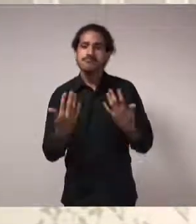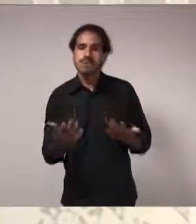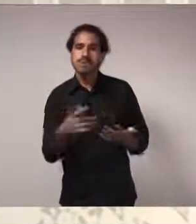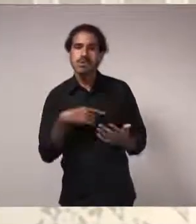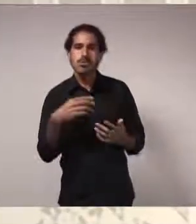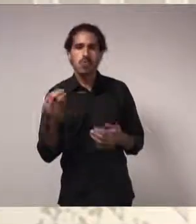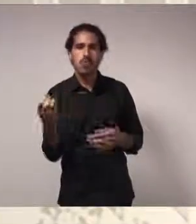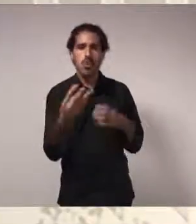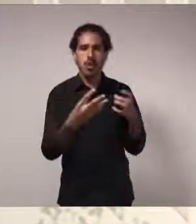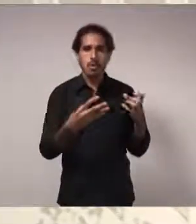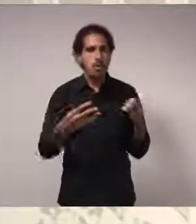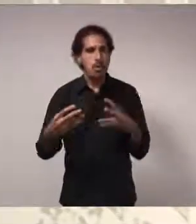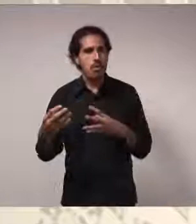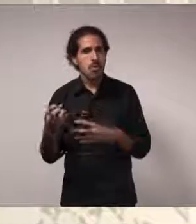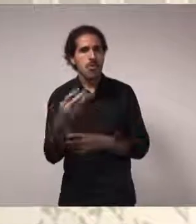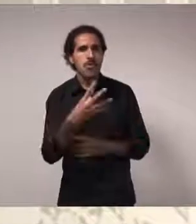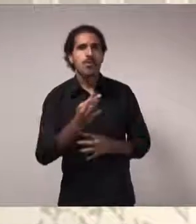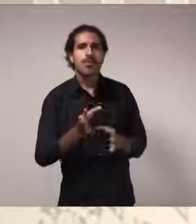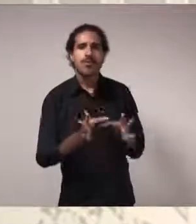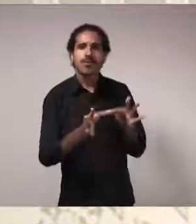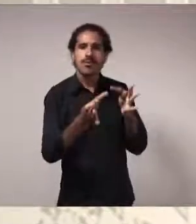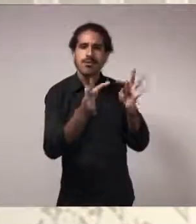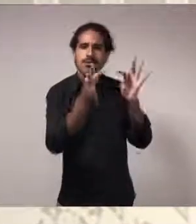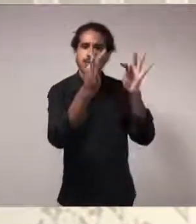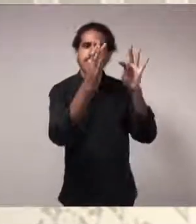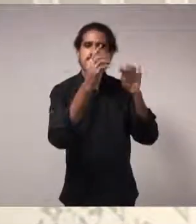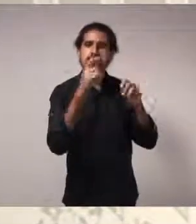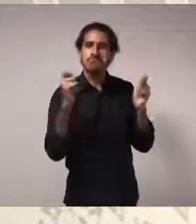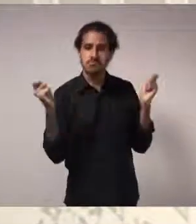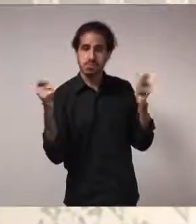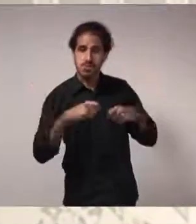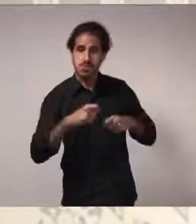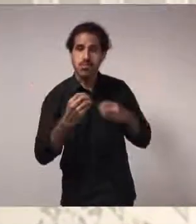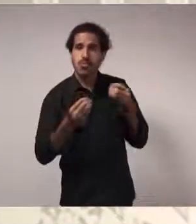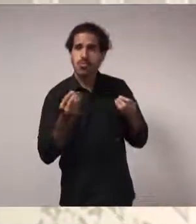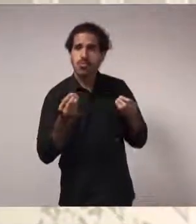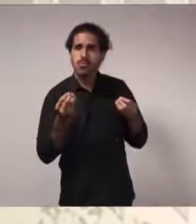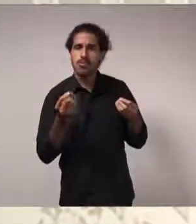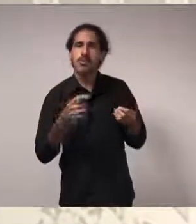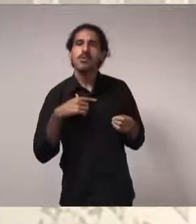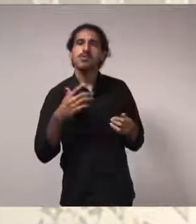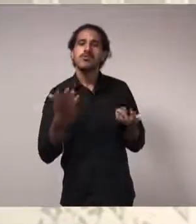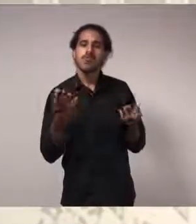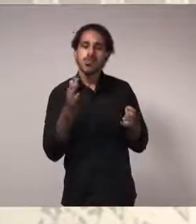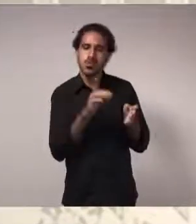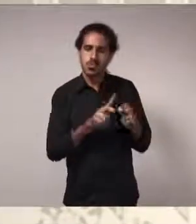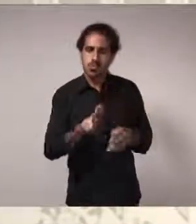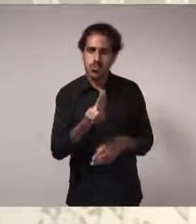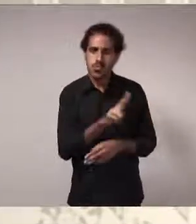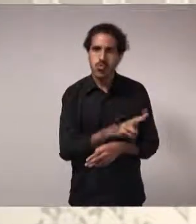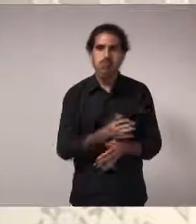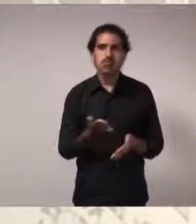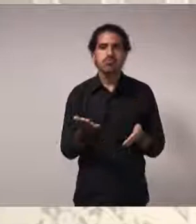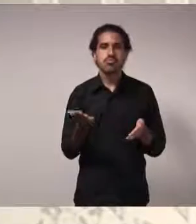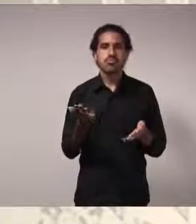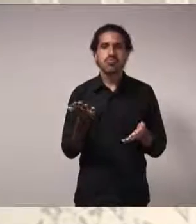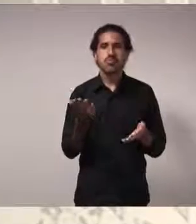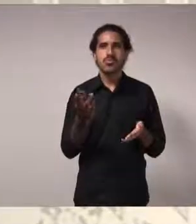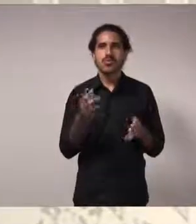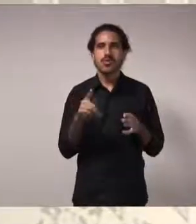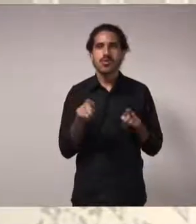novas tecnologias, e que foram possíveis através da implantação e